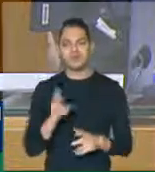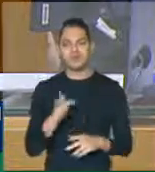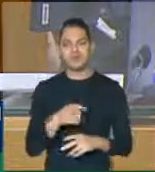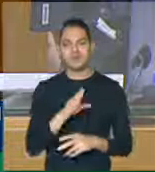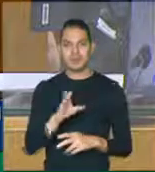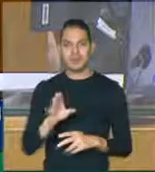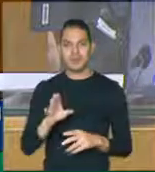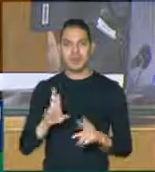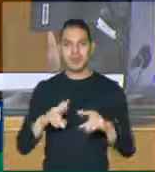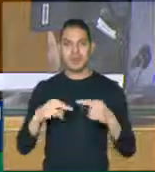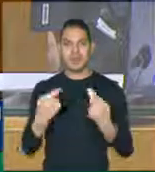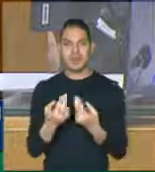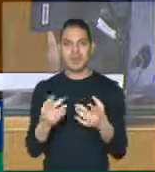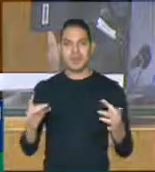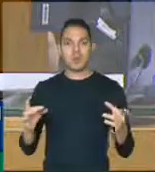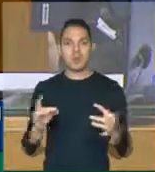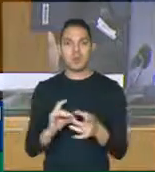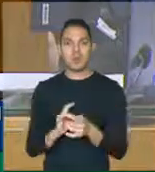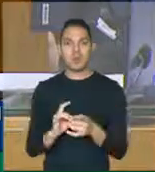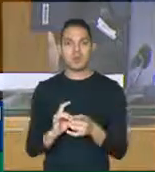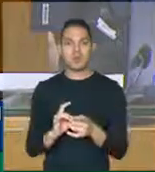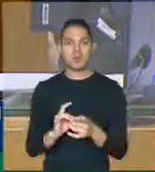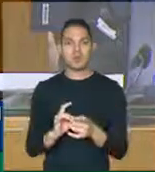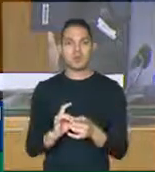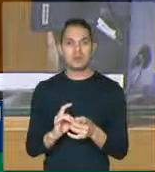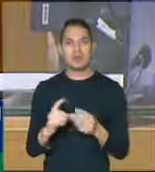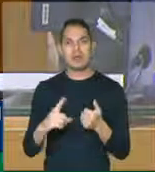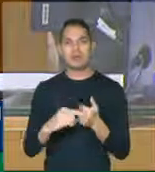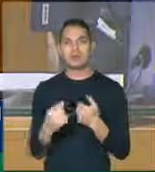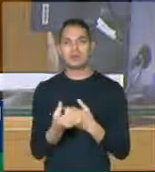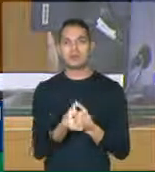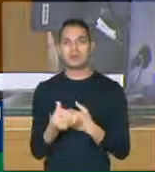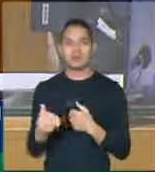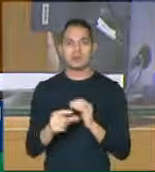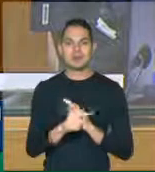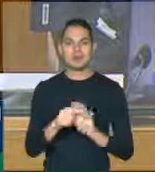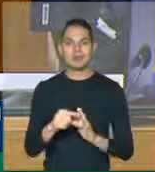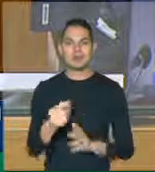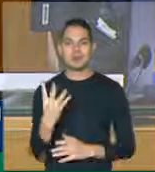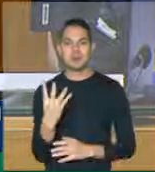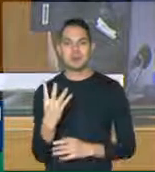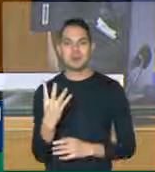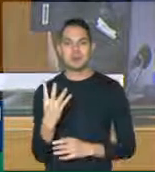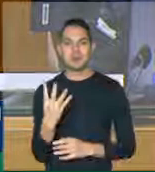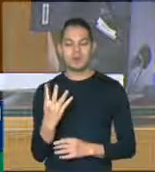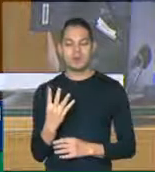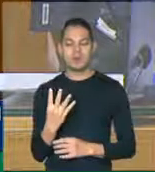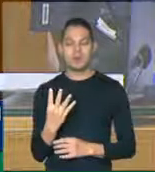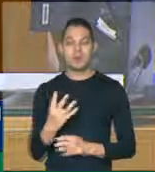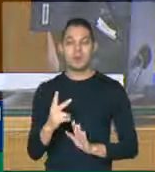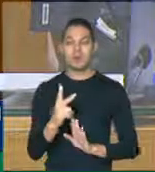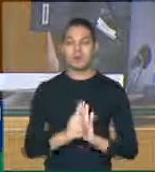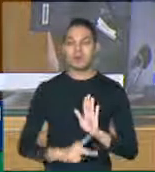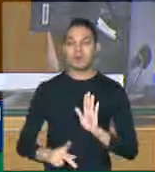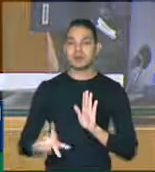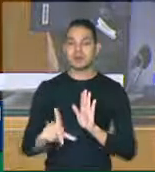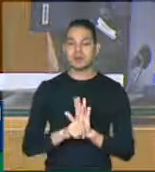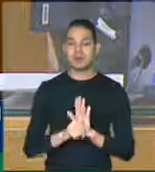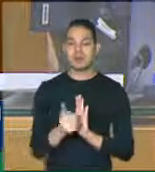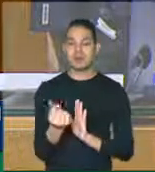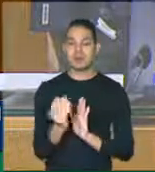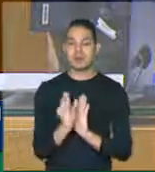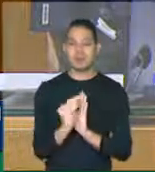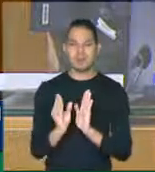sessões conjuntas do Congresso Nacional, artigo 66, parágrafo 4º, e que os projetos de lei de matéria